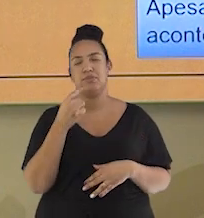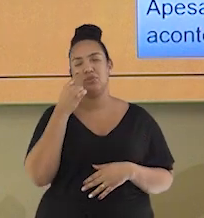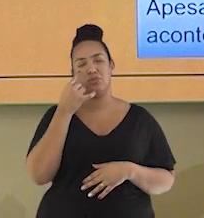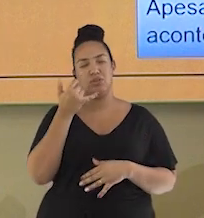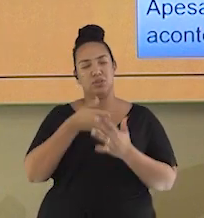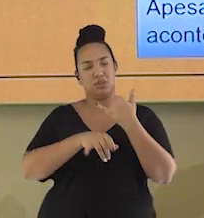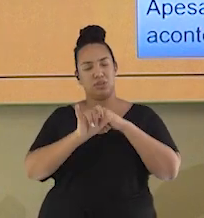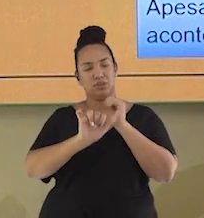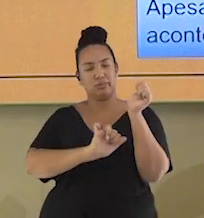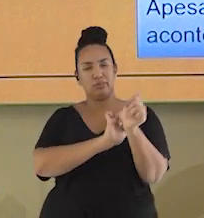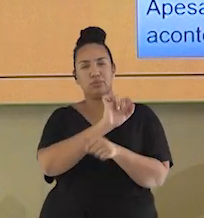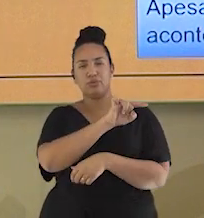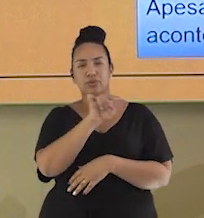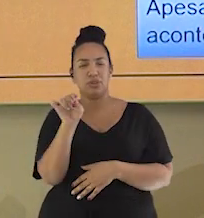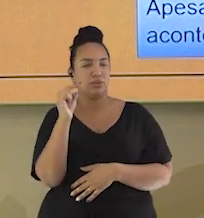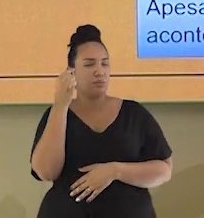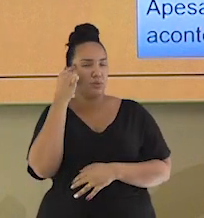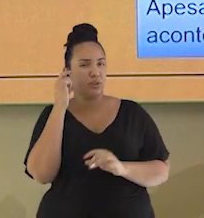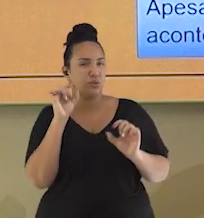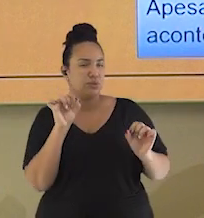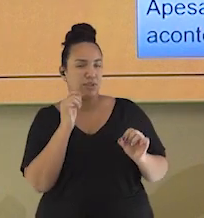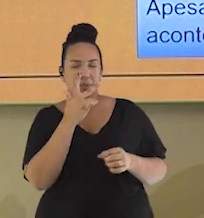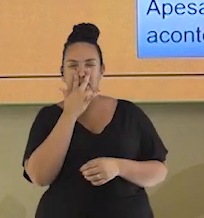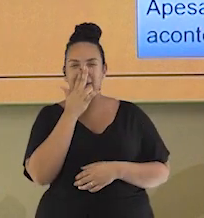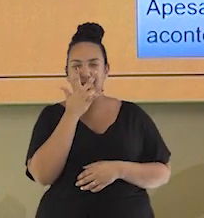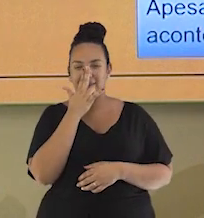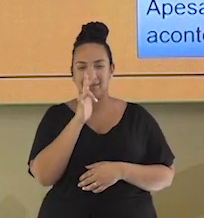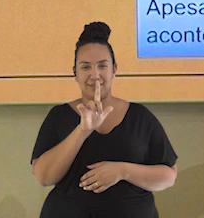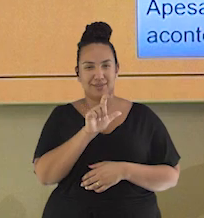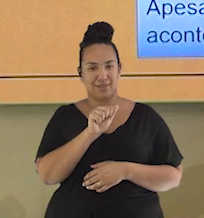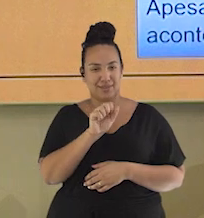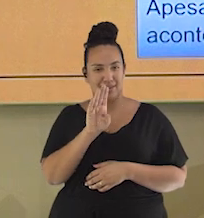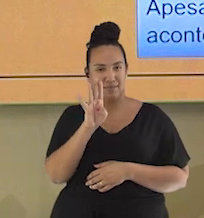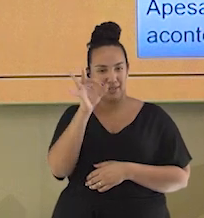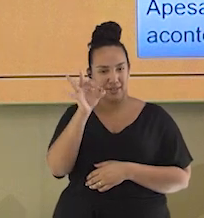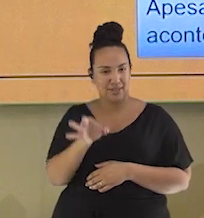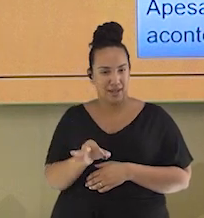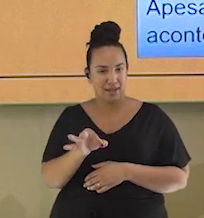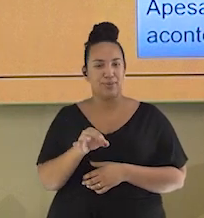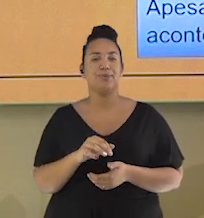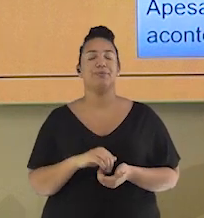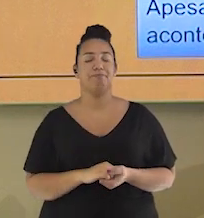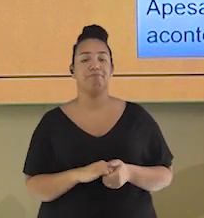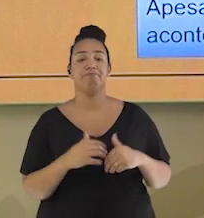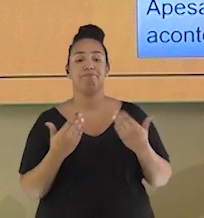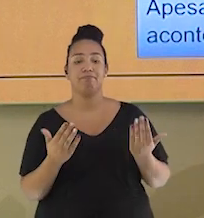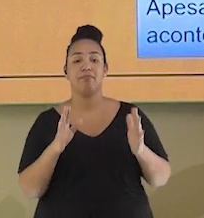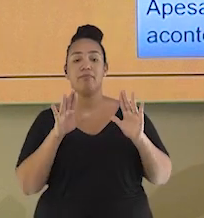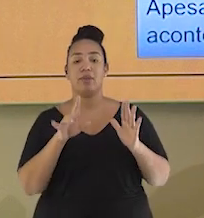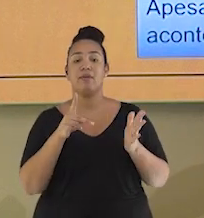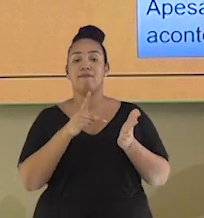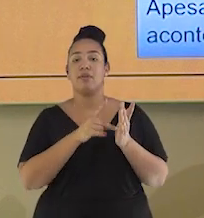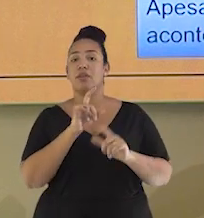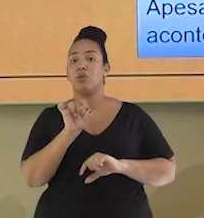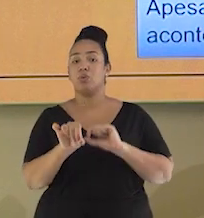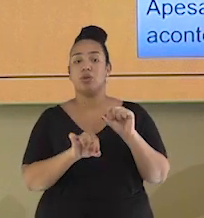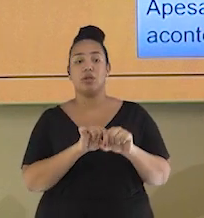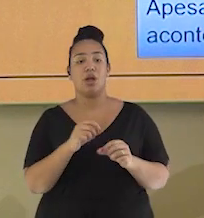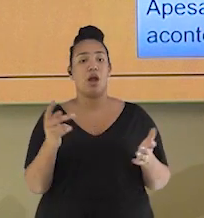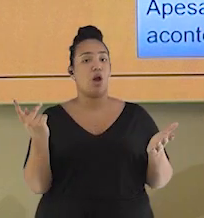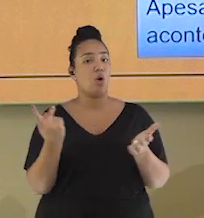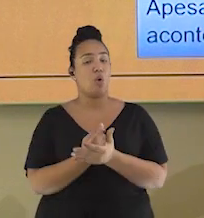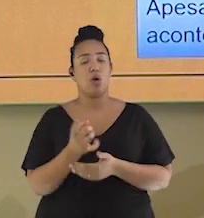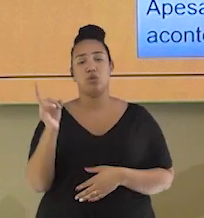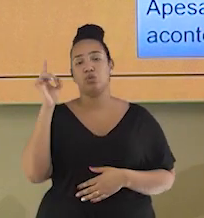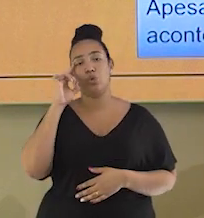químicas, o que vem à sua mente? É um laboratório, não é mesmo? Mas a verdade é que elas acontecem o tempo todo,